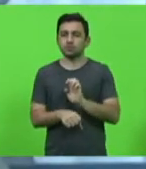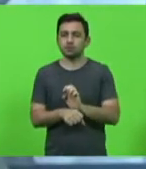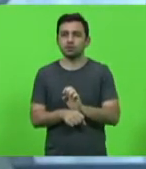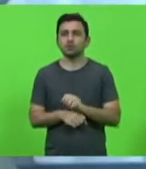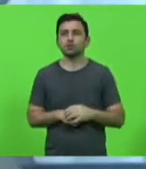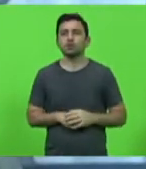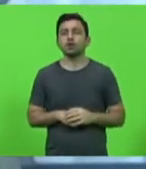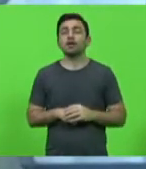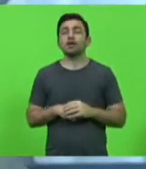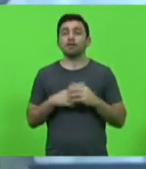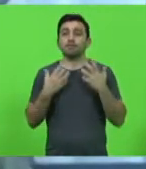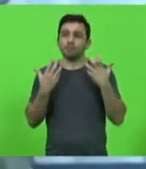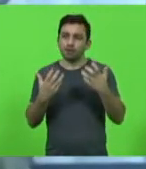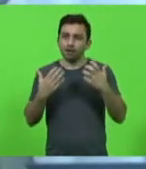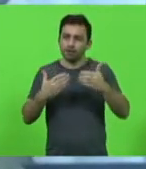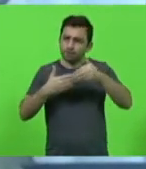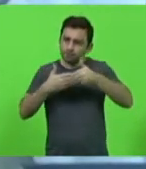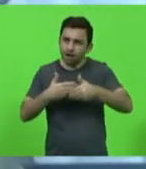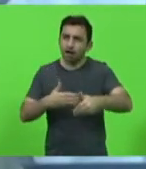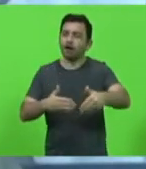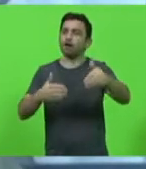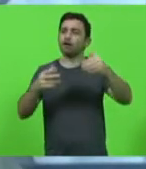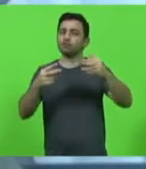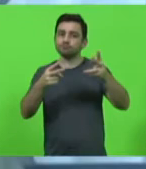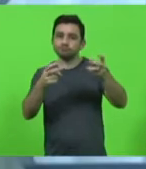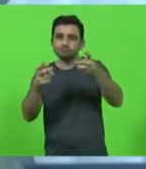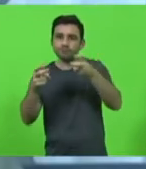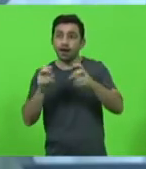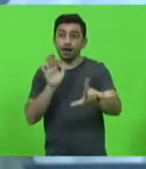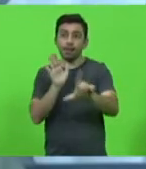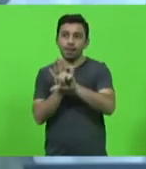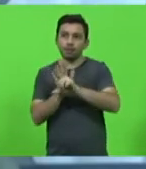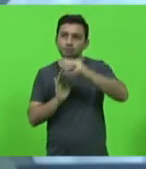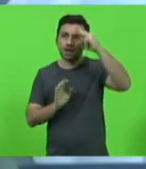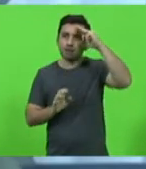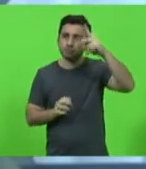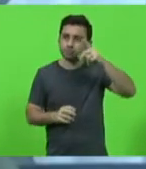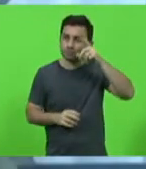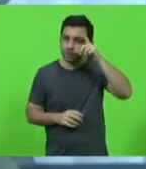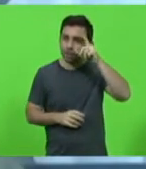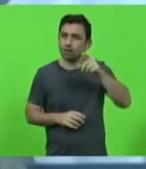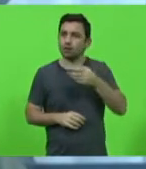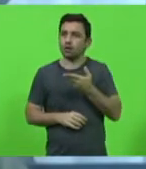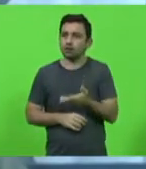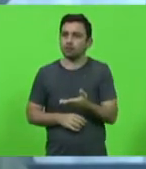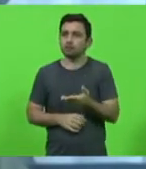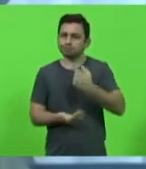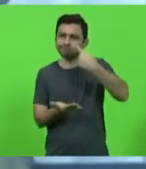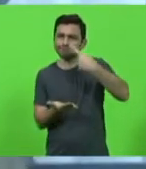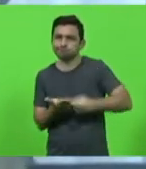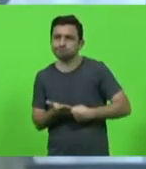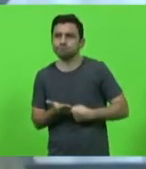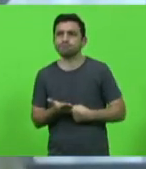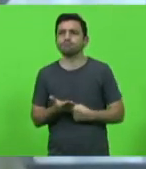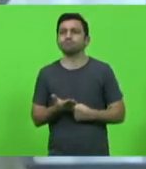isso seja enxergado, né? A Lei Maria da Penha, o Pacto Estadual Maria da Penha, precisa